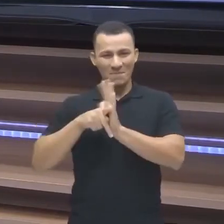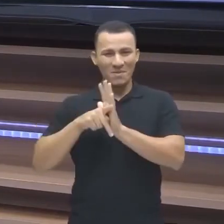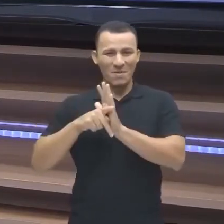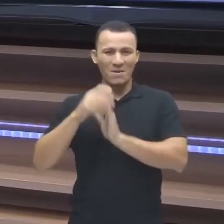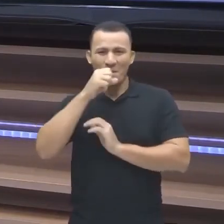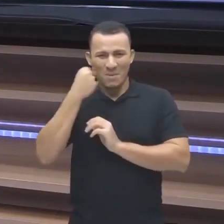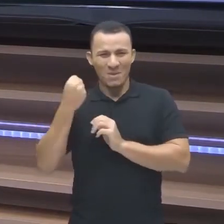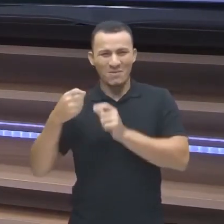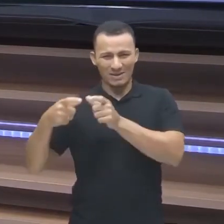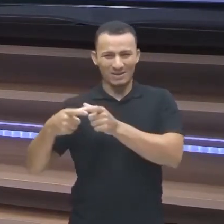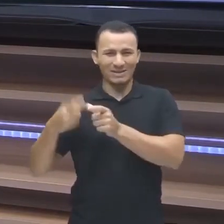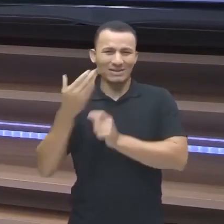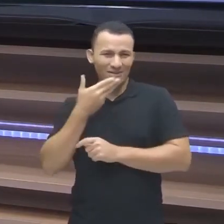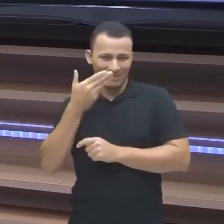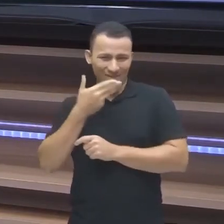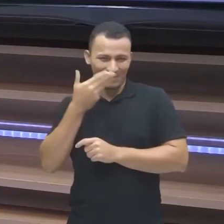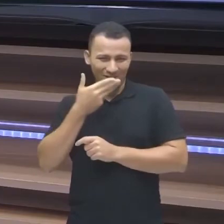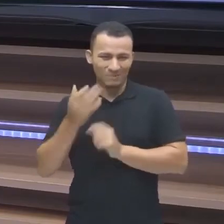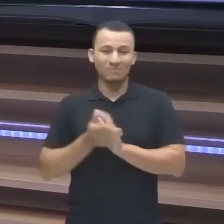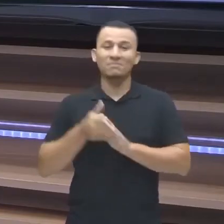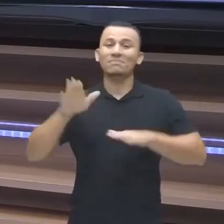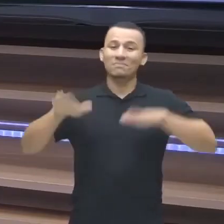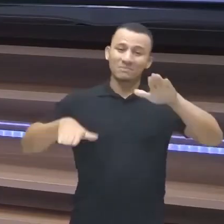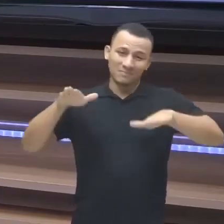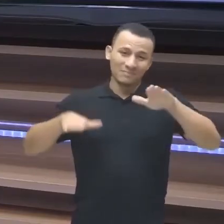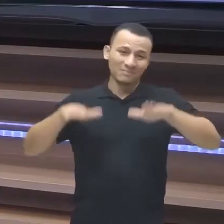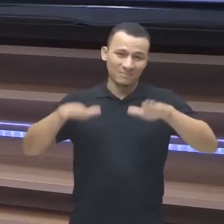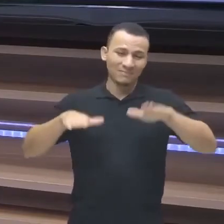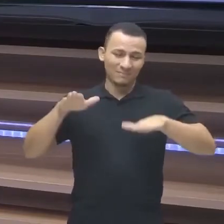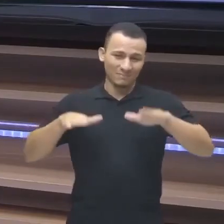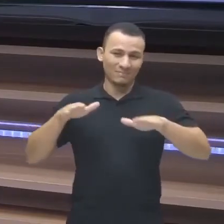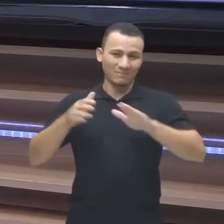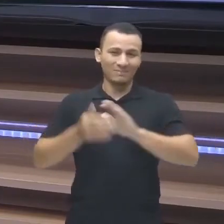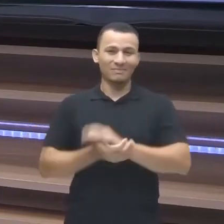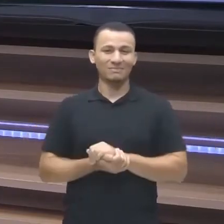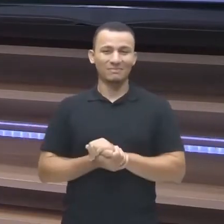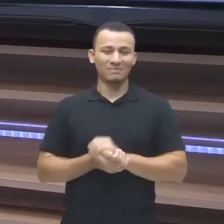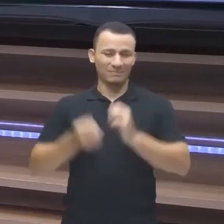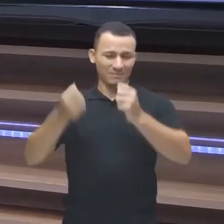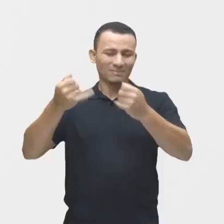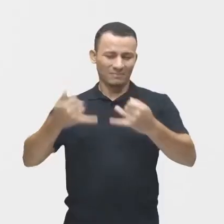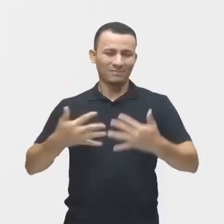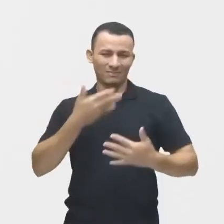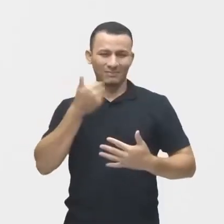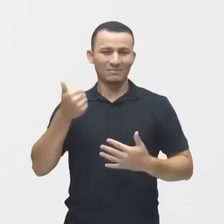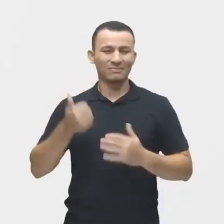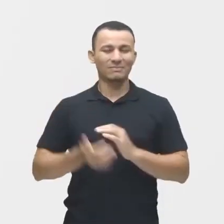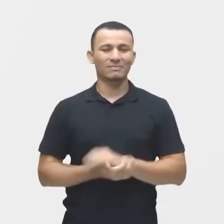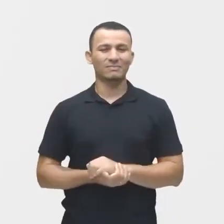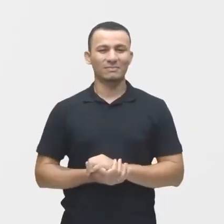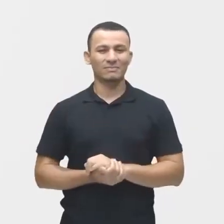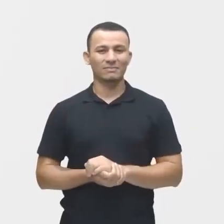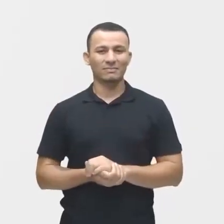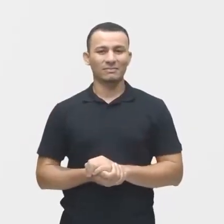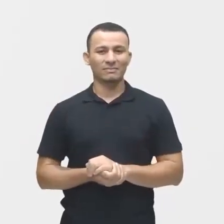contexto é basicamente isso. Desse exemplo para ficar bem mais claro para vocês. Vamos continuar aqui, ok?